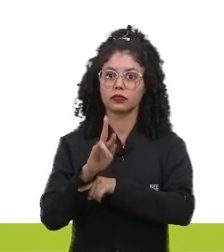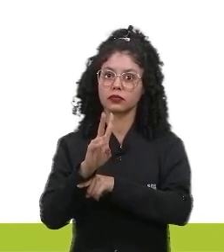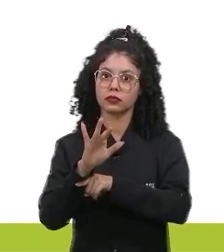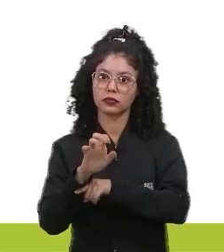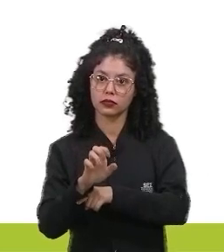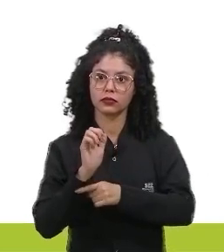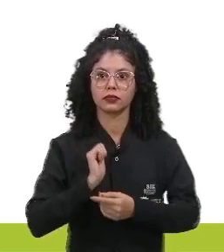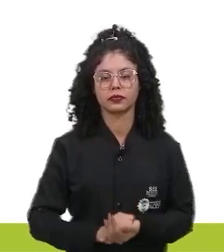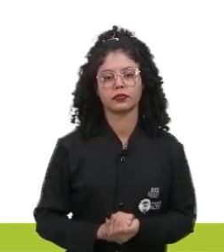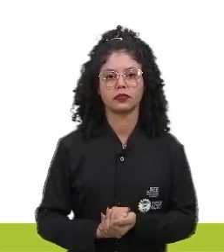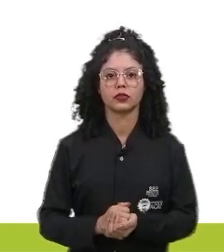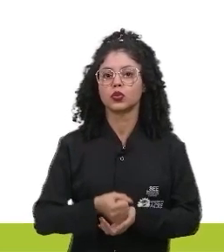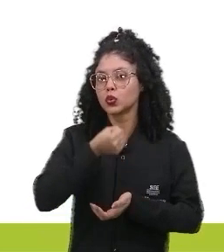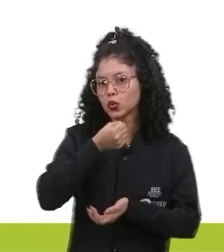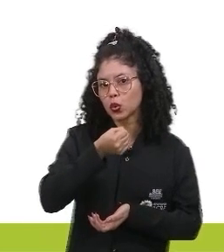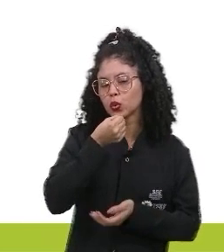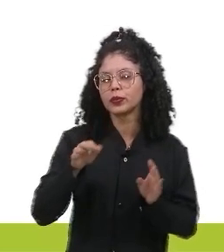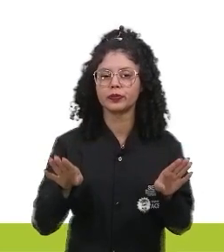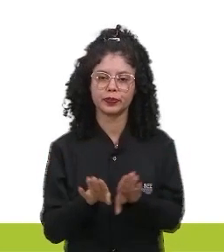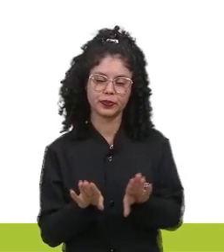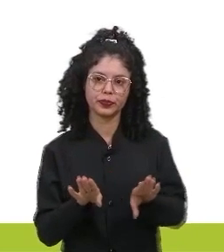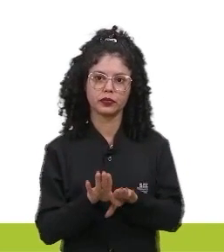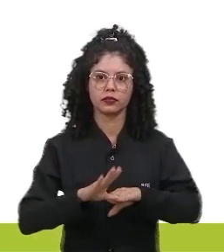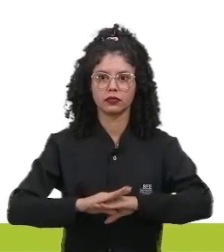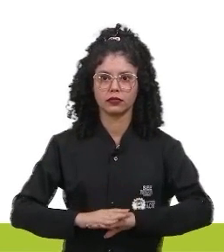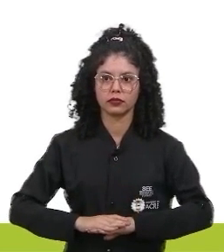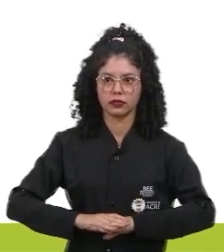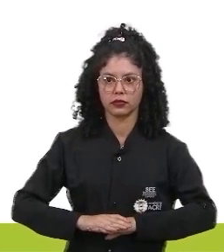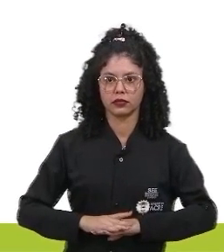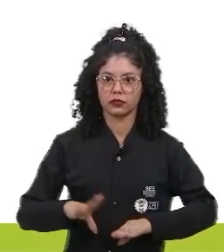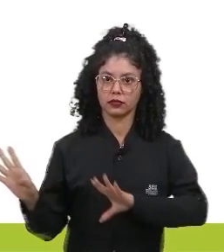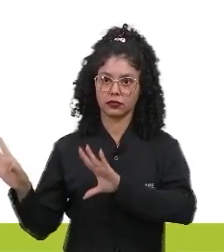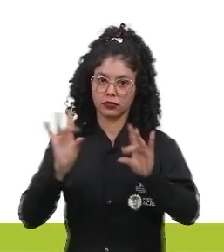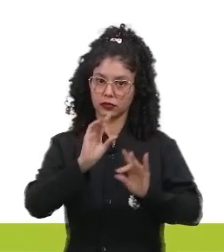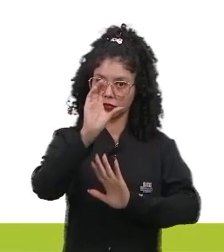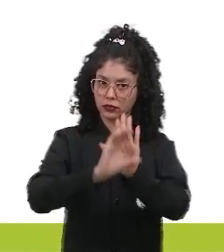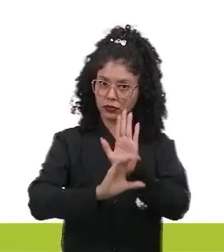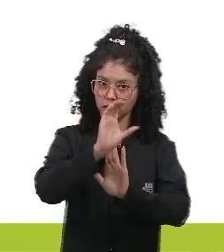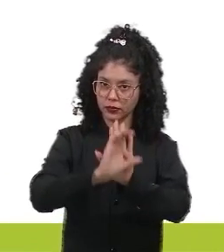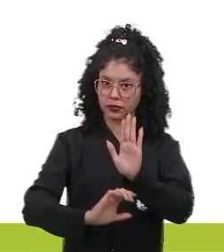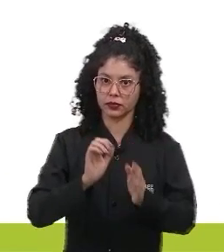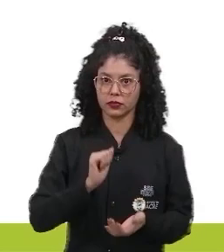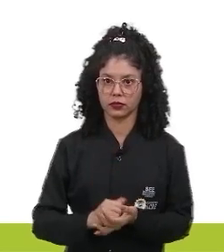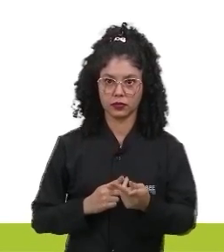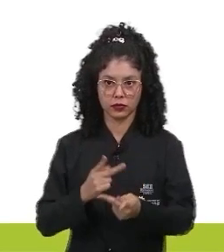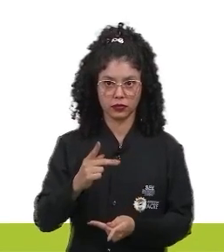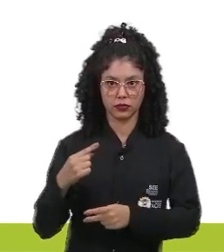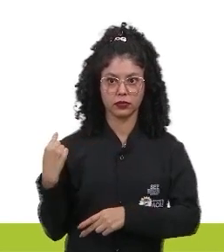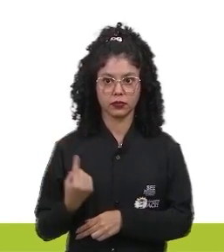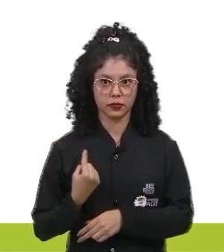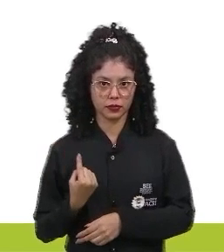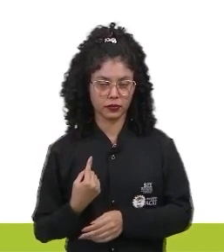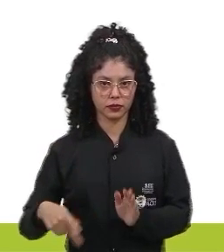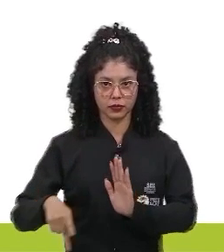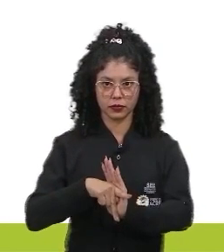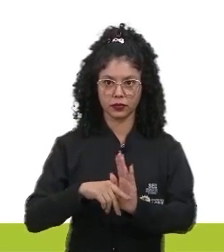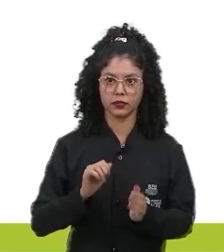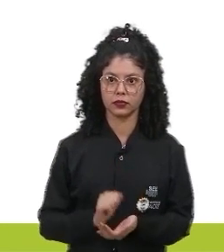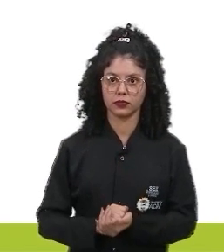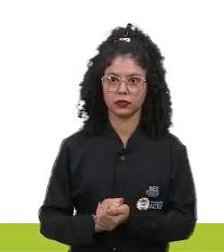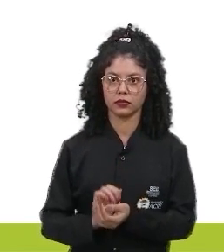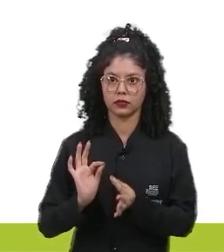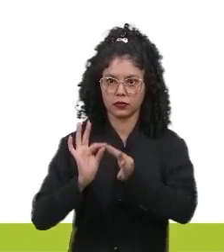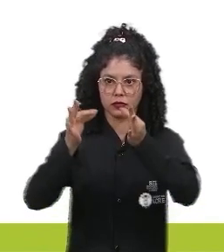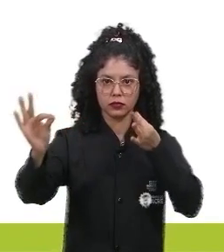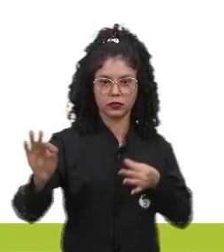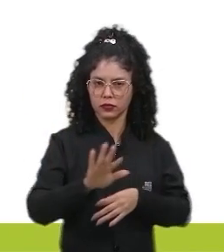Badim jornalista também aí né e ela traz o conceito que ó é um plano pessoal de longo